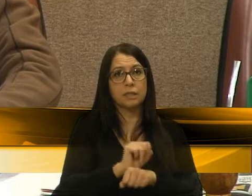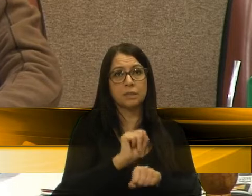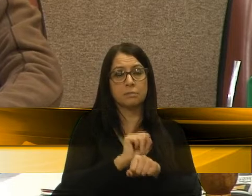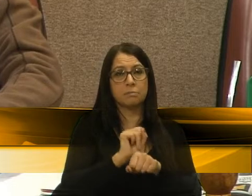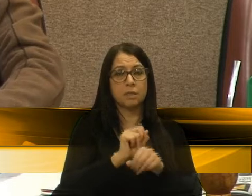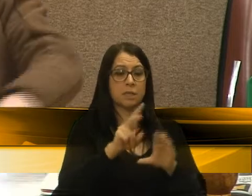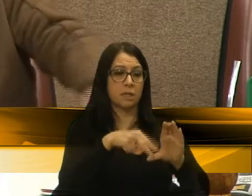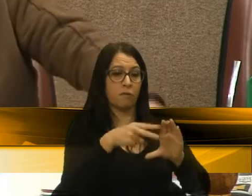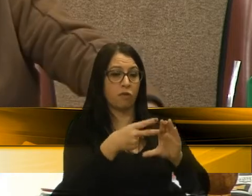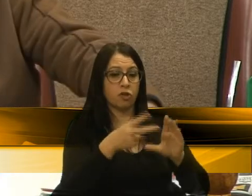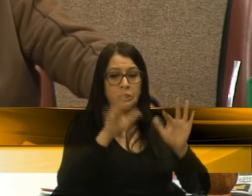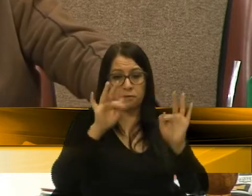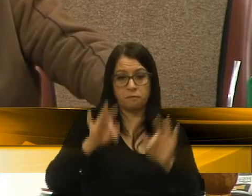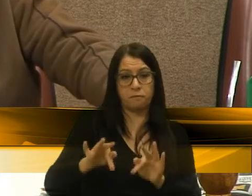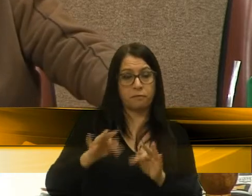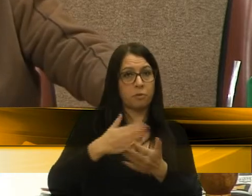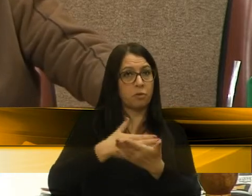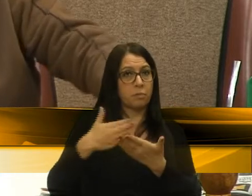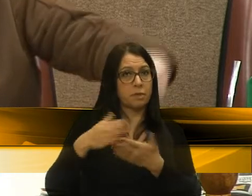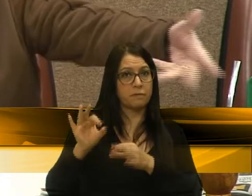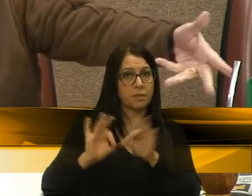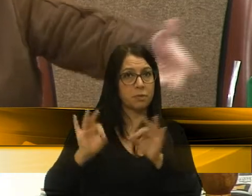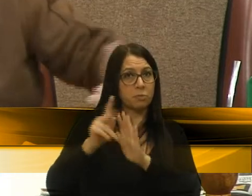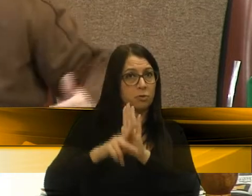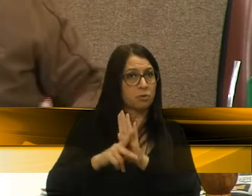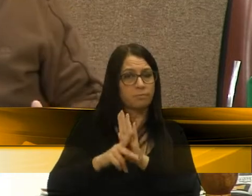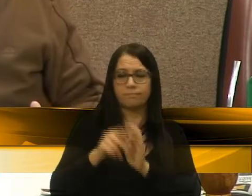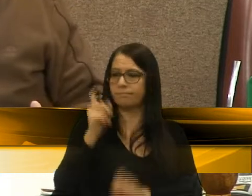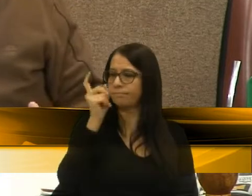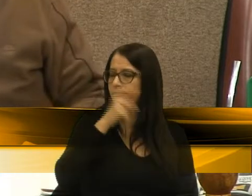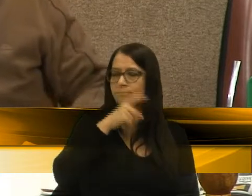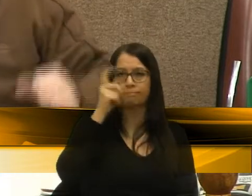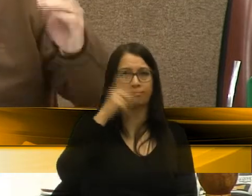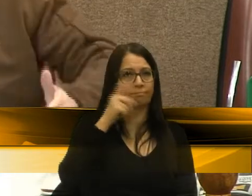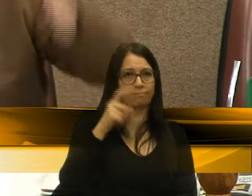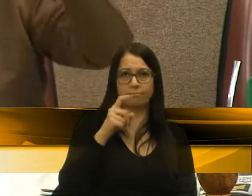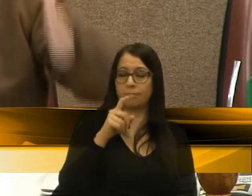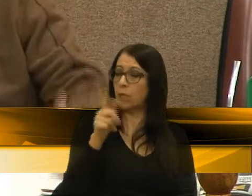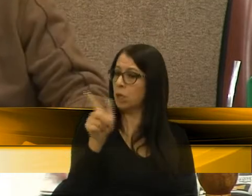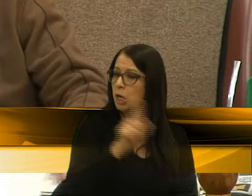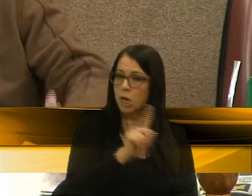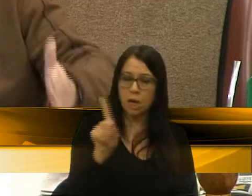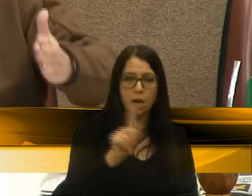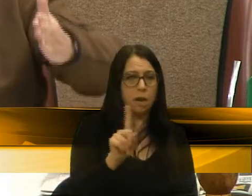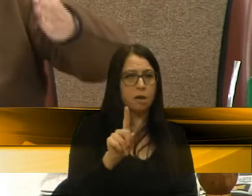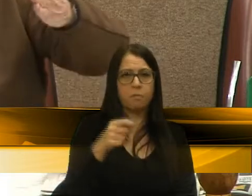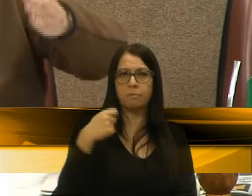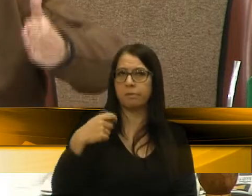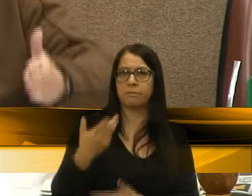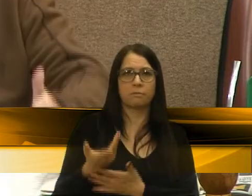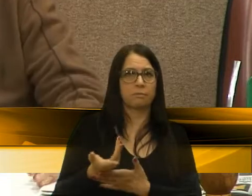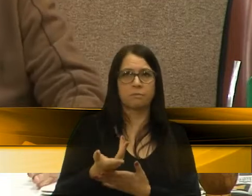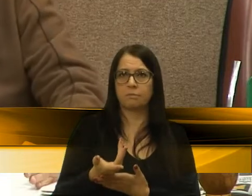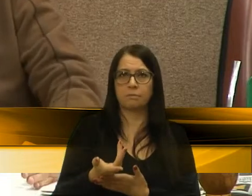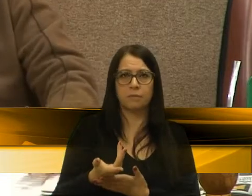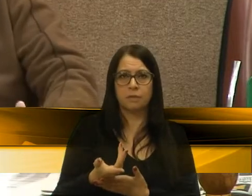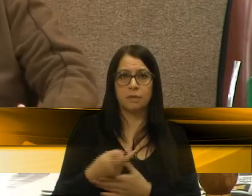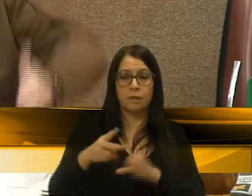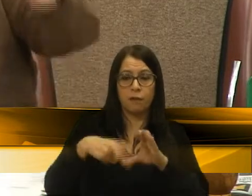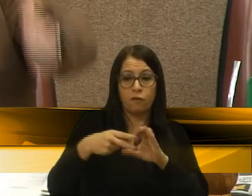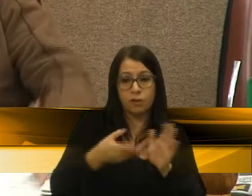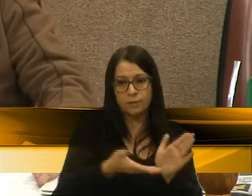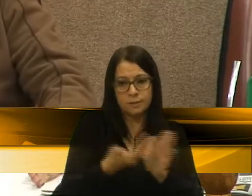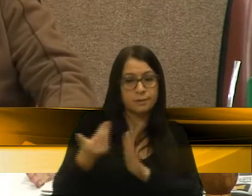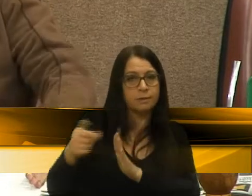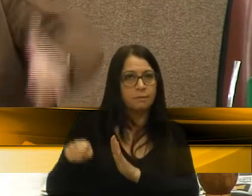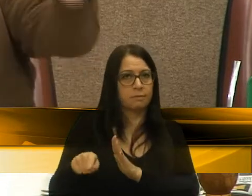Voge saia para começar a fazer o projeto, isso é mentira. Isto não precisa a Voge sair,